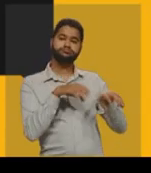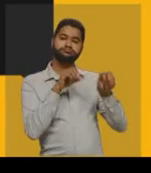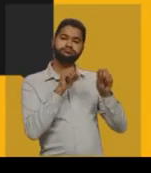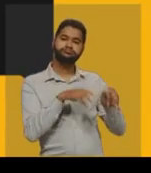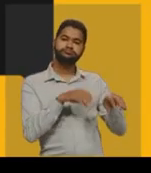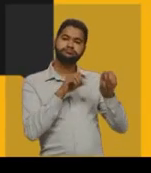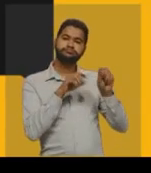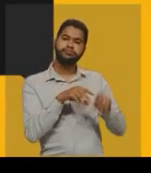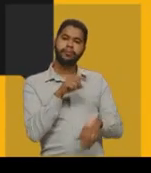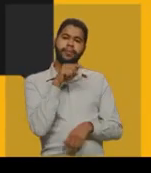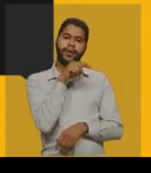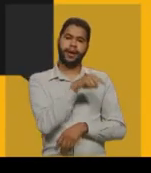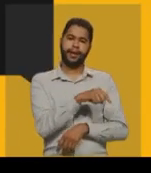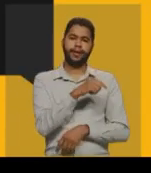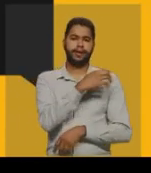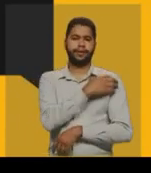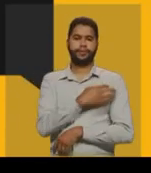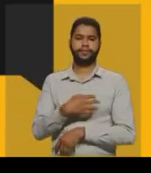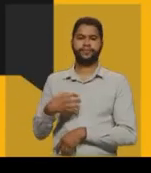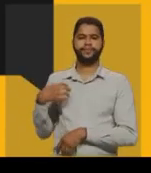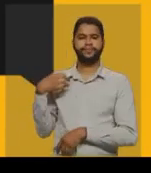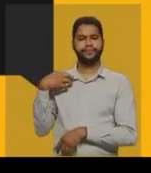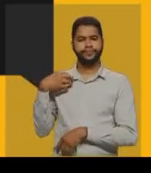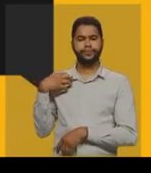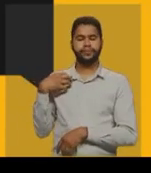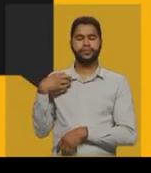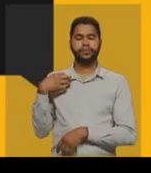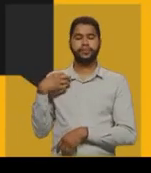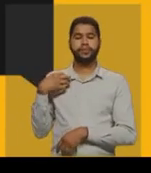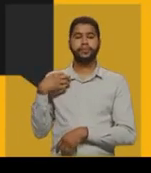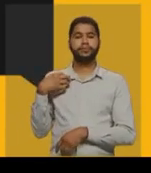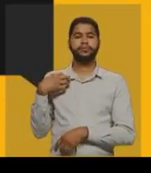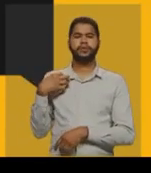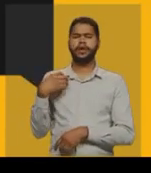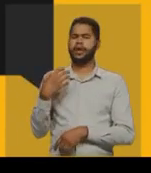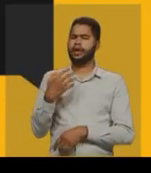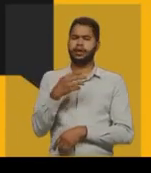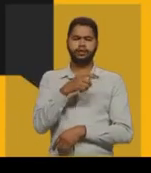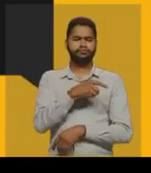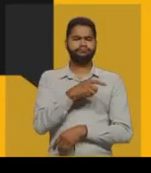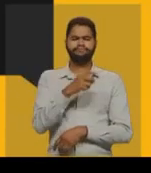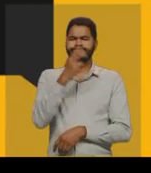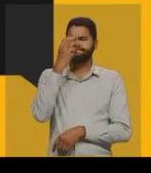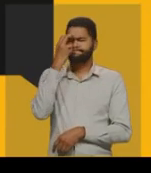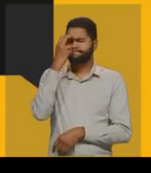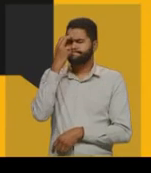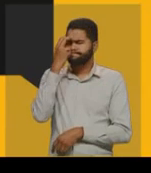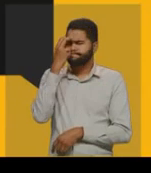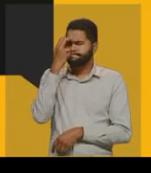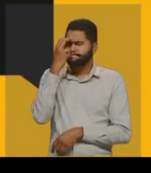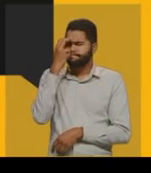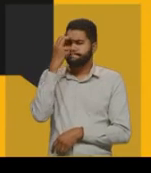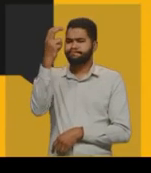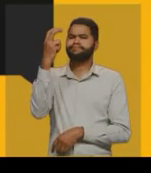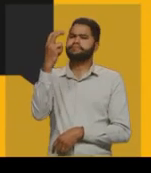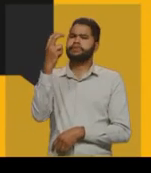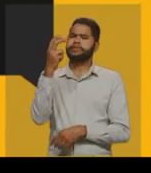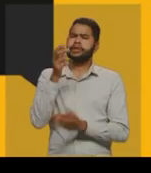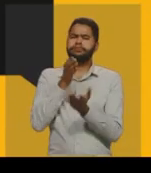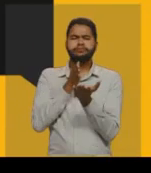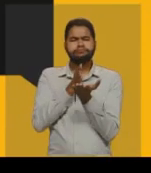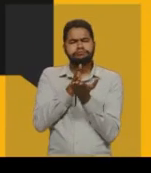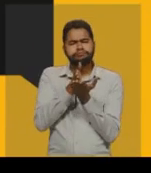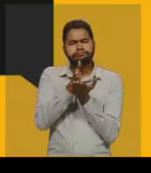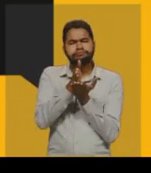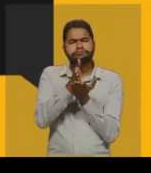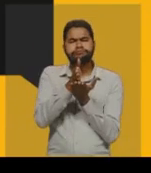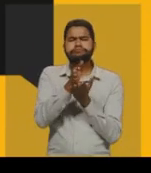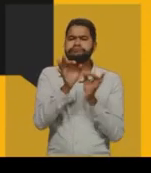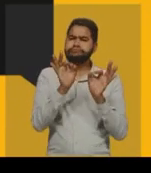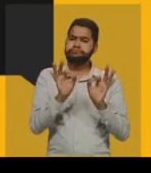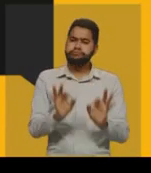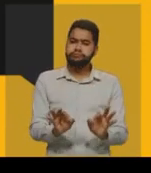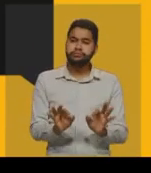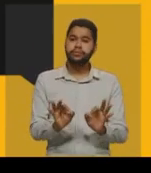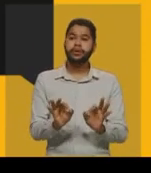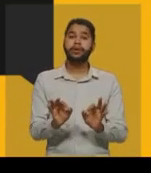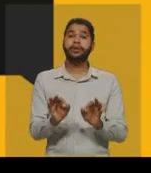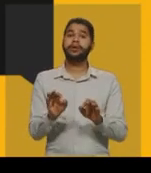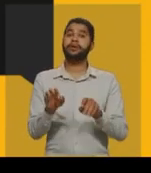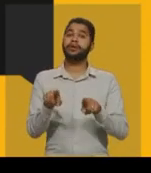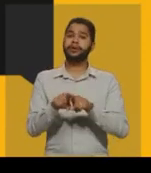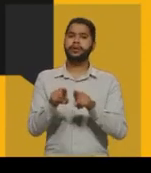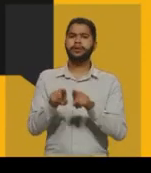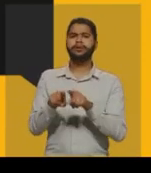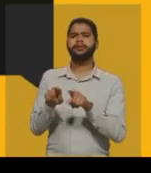dos discípulos mais inteligentes de Platão, ou dos mais aplicados, e aquele que vai discordar de